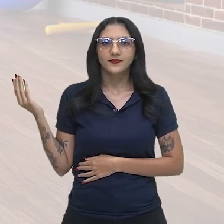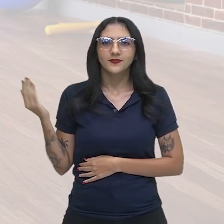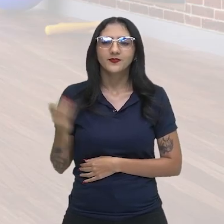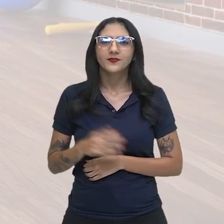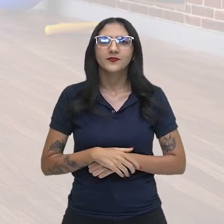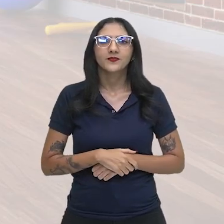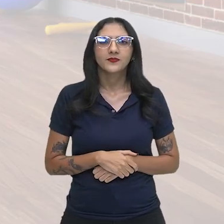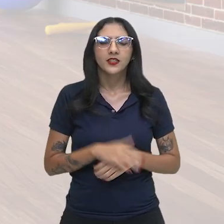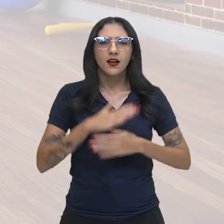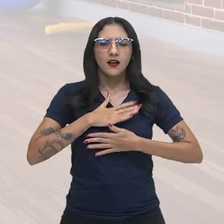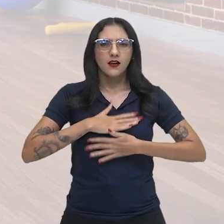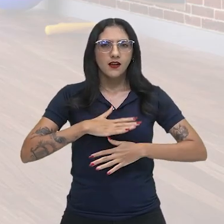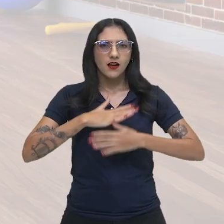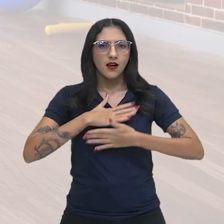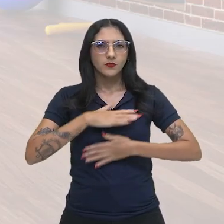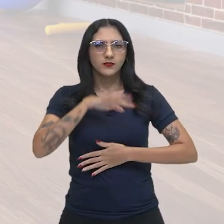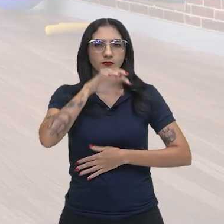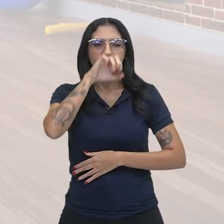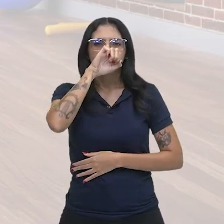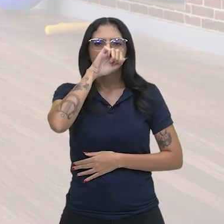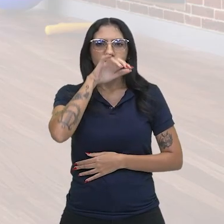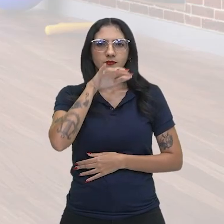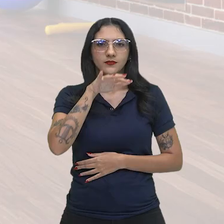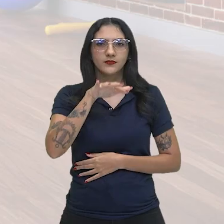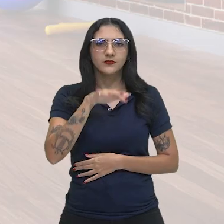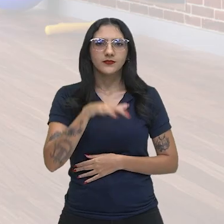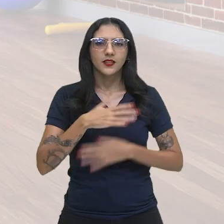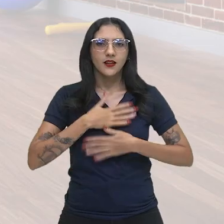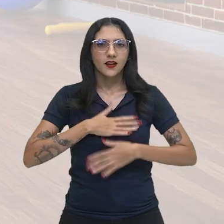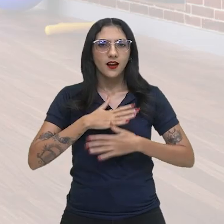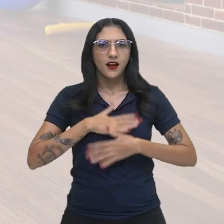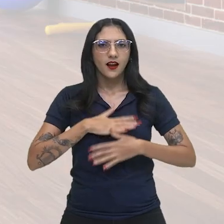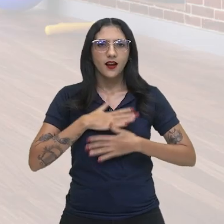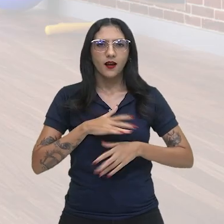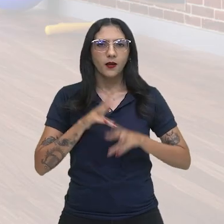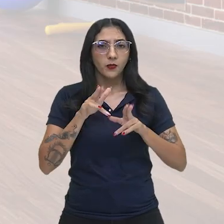8. Respira. E faz a caminhada aqui, ó.